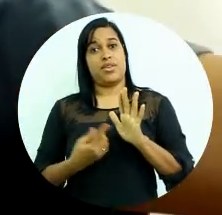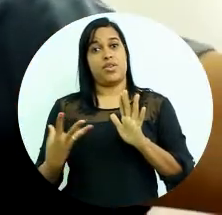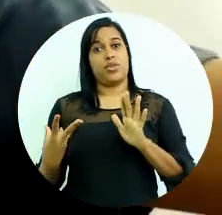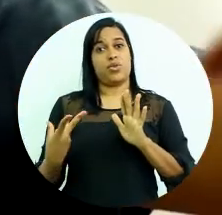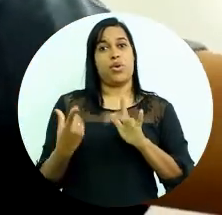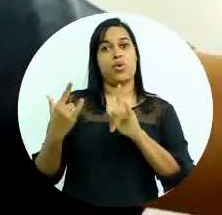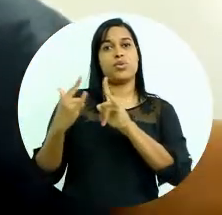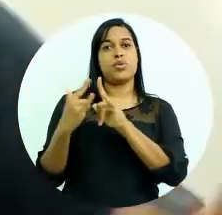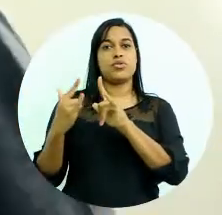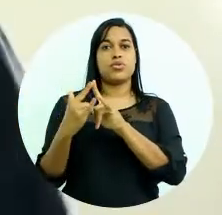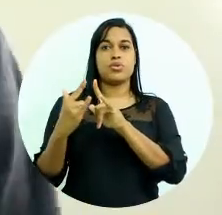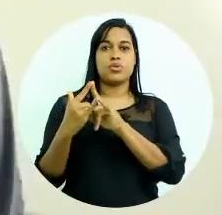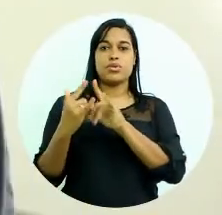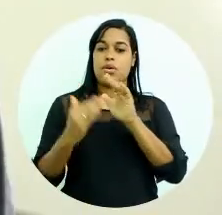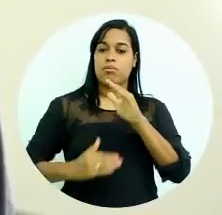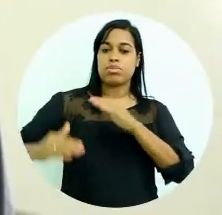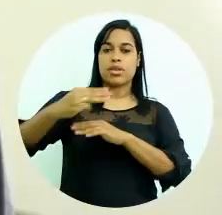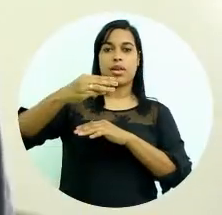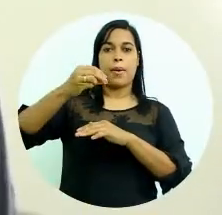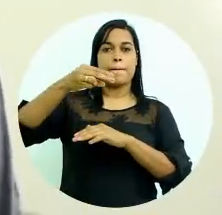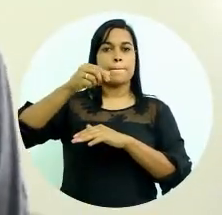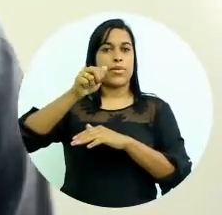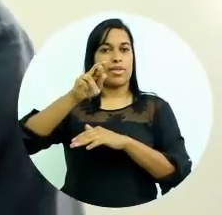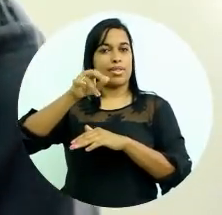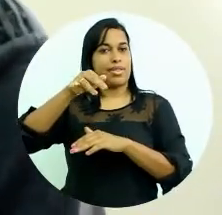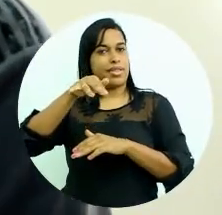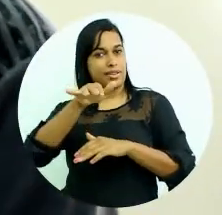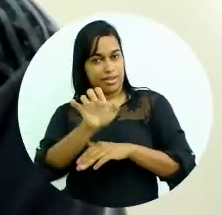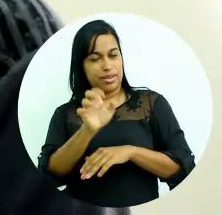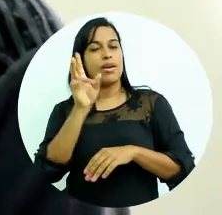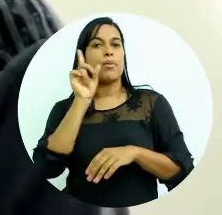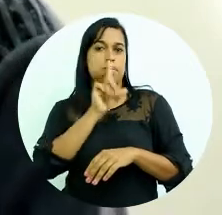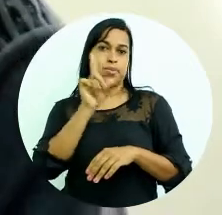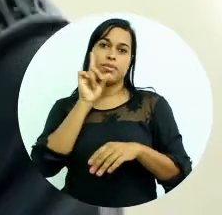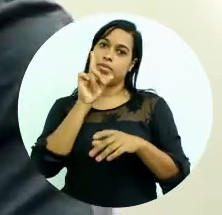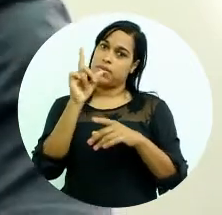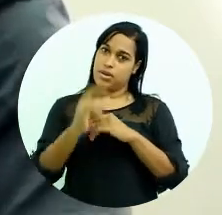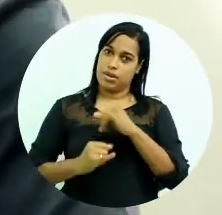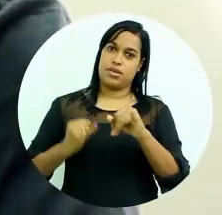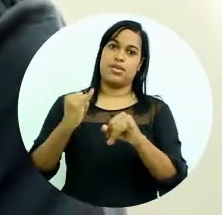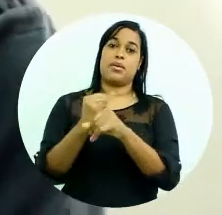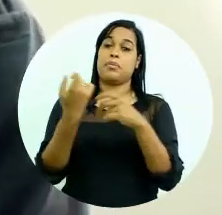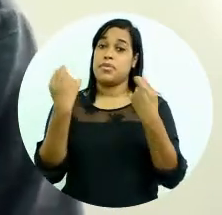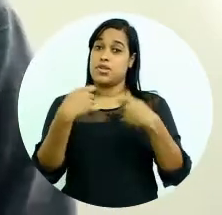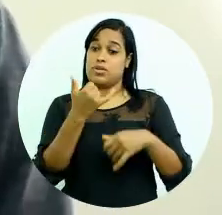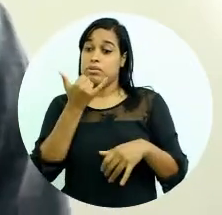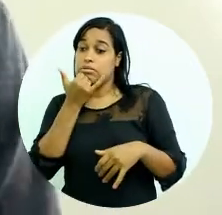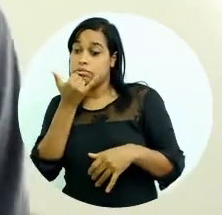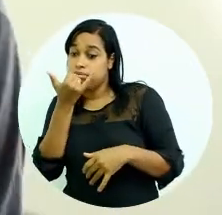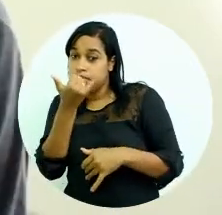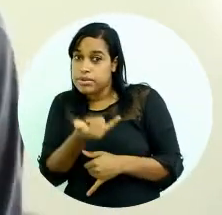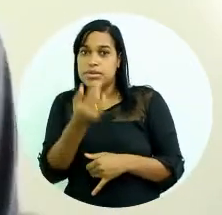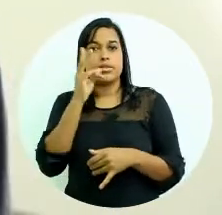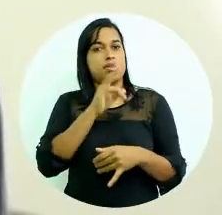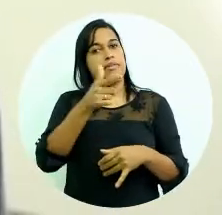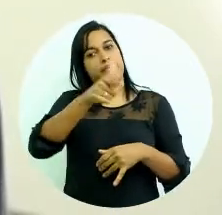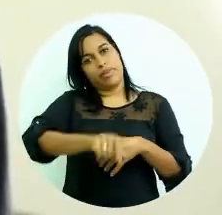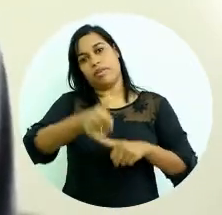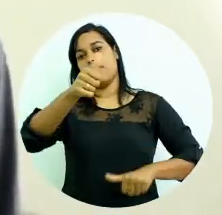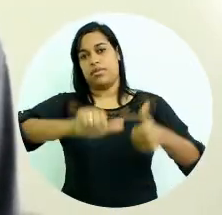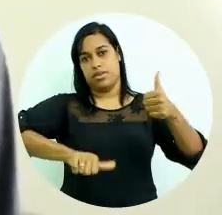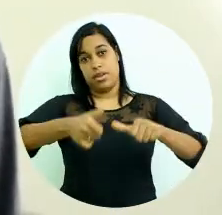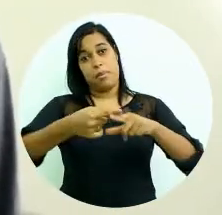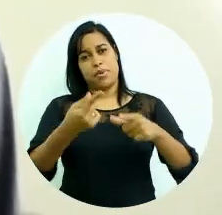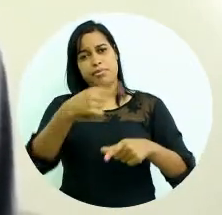uma instituição que era a monarquia inglesa, que teve que se desculpar, teve que se rever, tudo aquilo, mas só para a gente ter uma